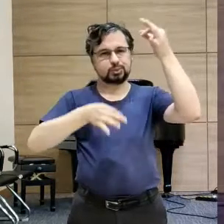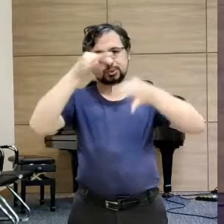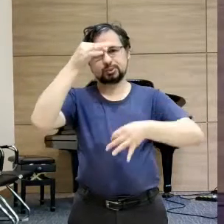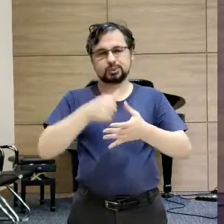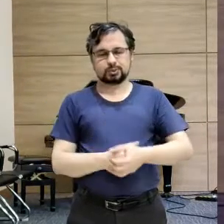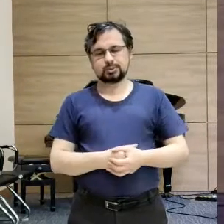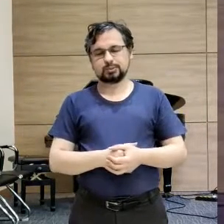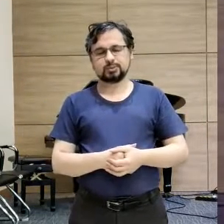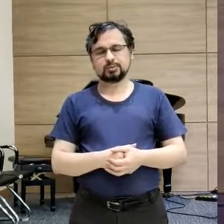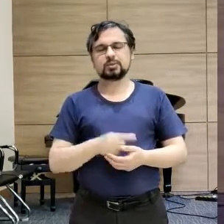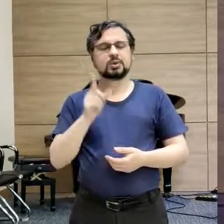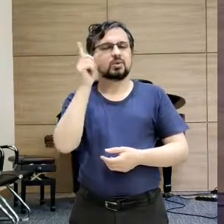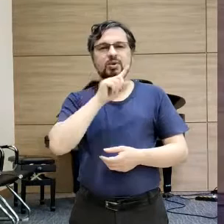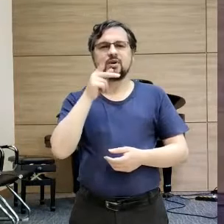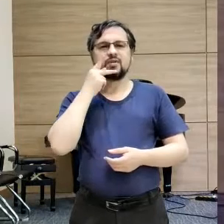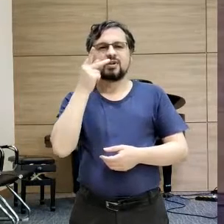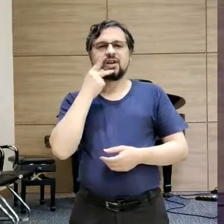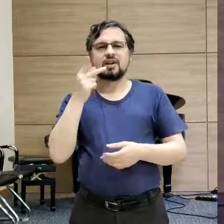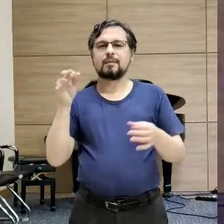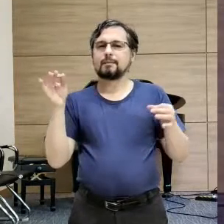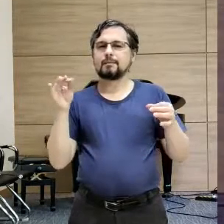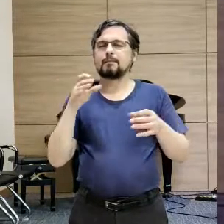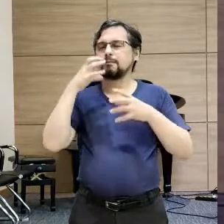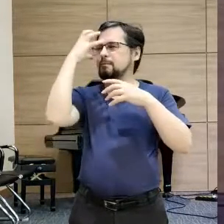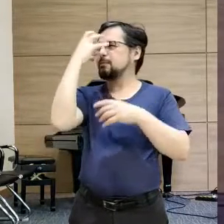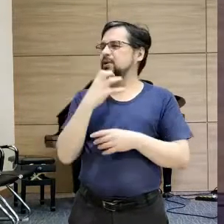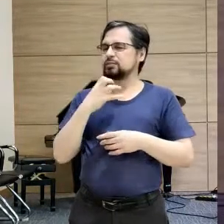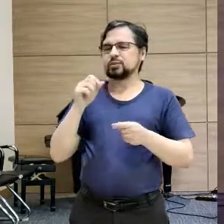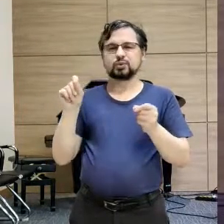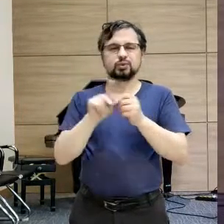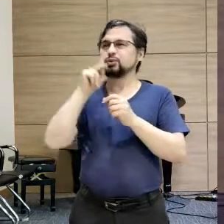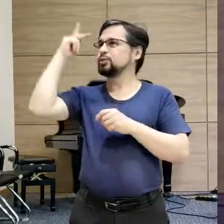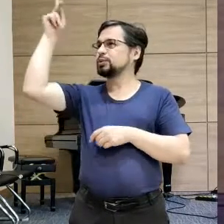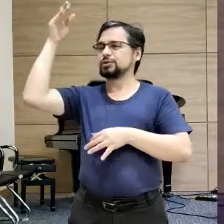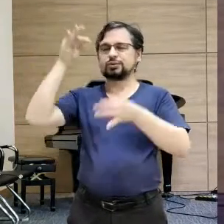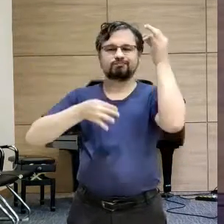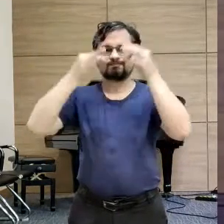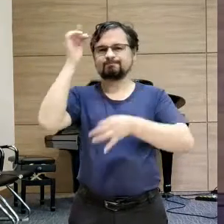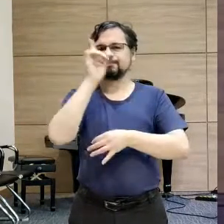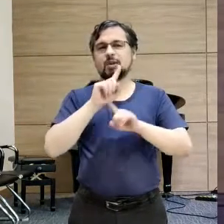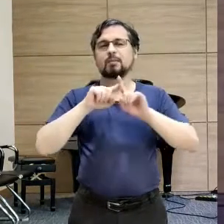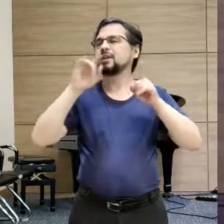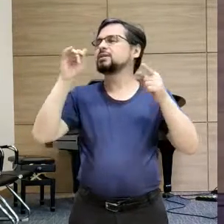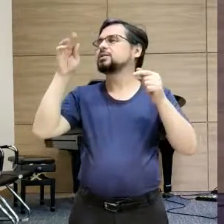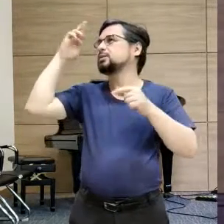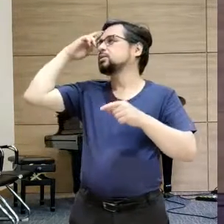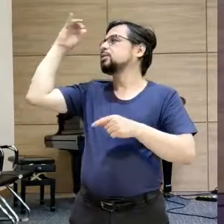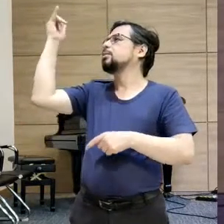Eu não ficarei bronco com isso. Mas Senhor, perdoa.